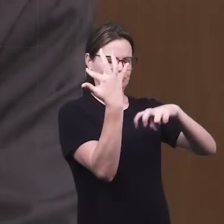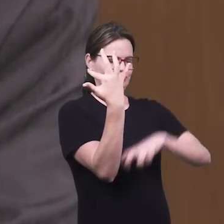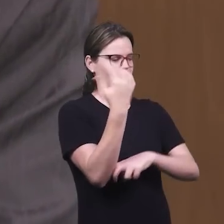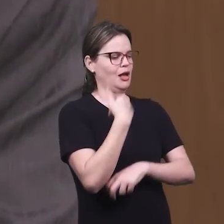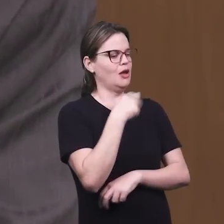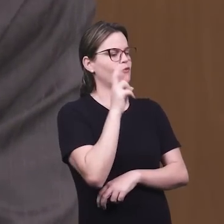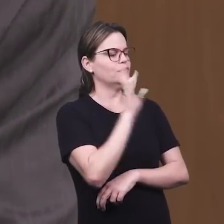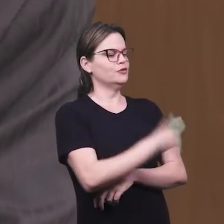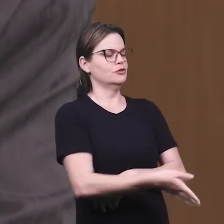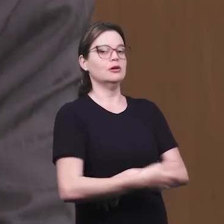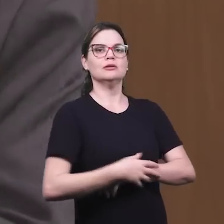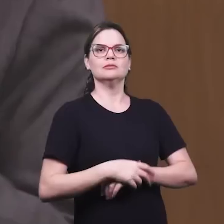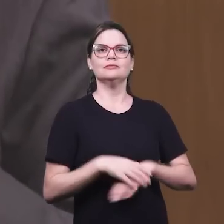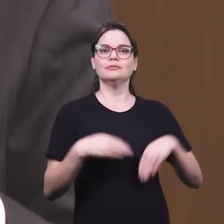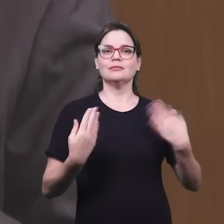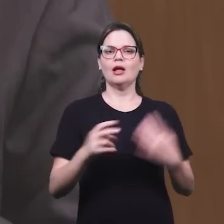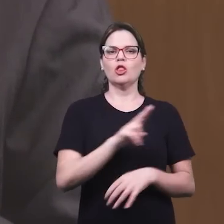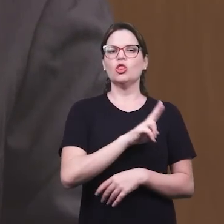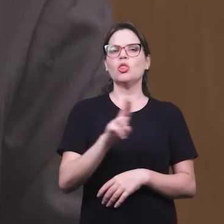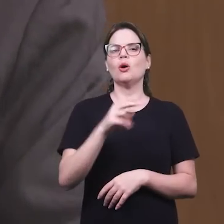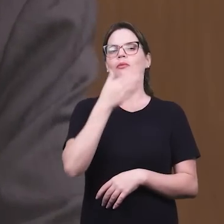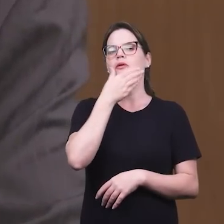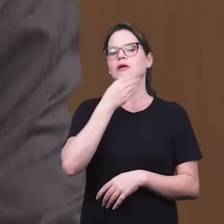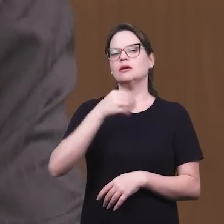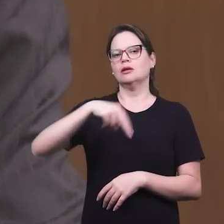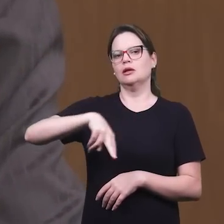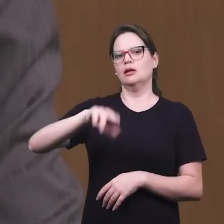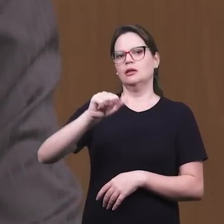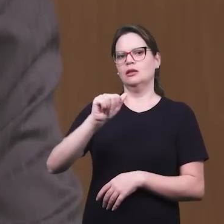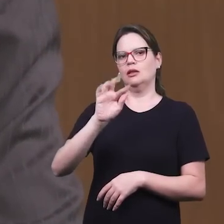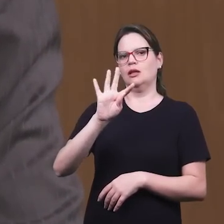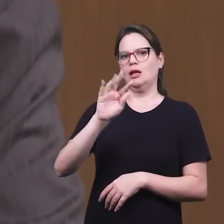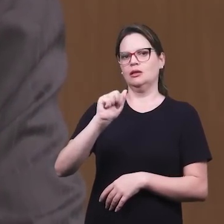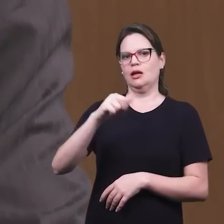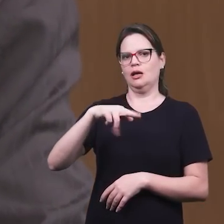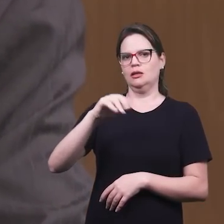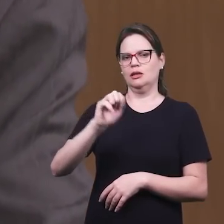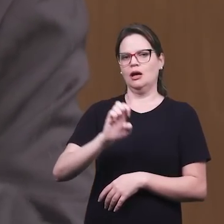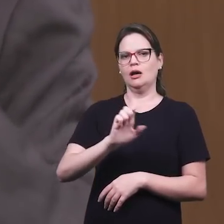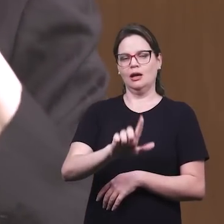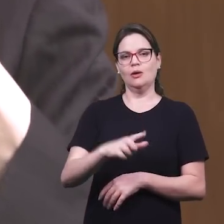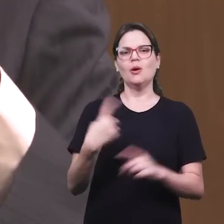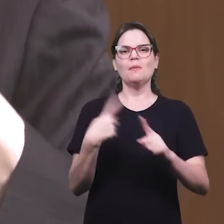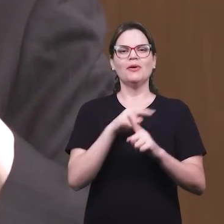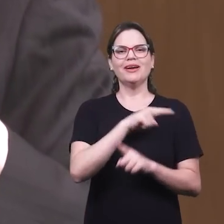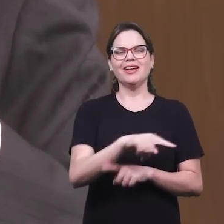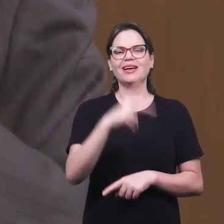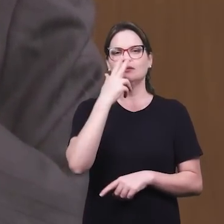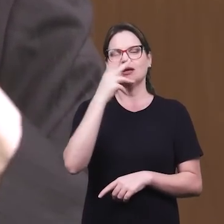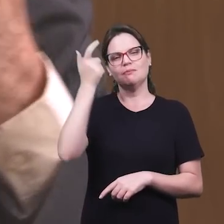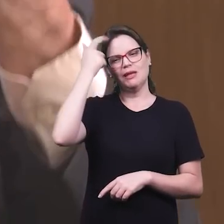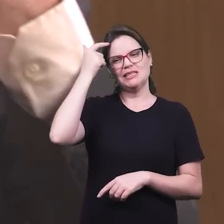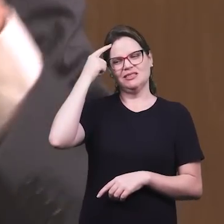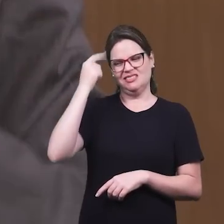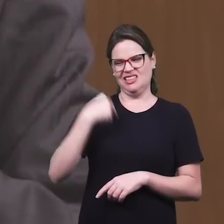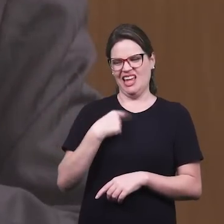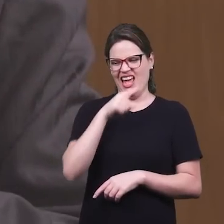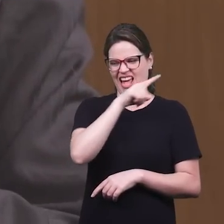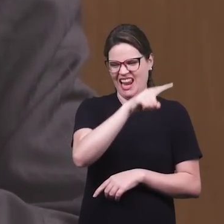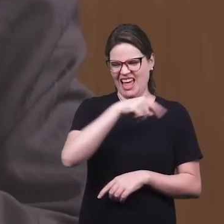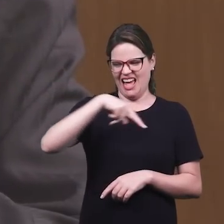aquele que falava alguma coisa boa que possa vir de Nazaré. Certamente na memória dele, ele